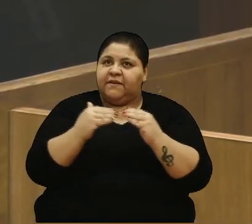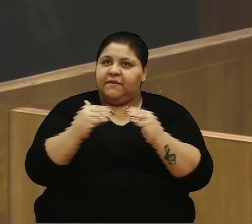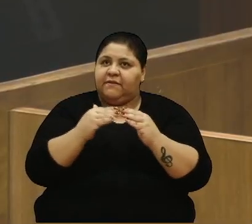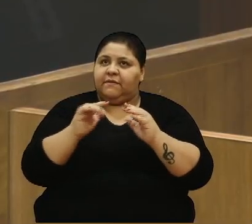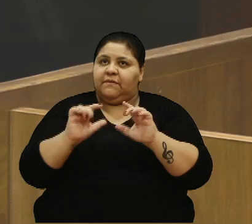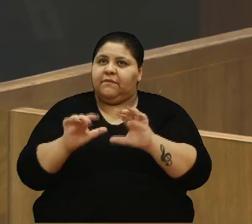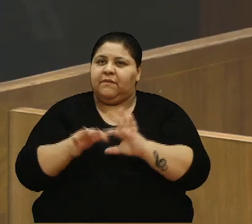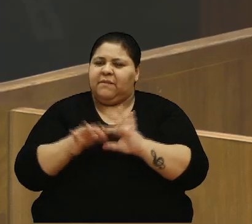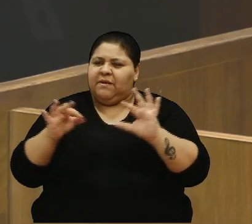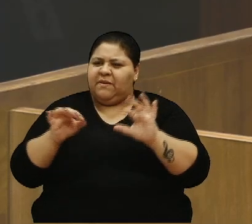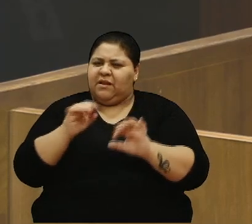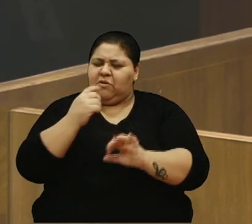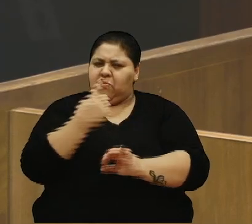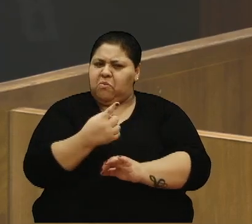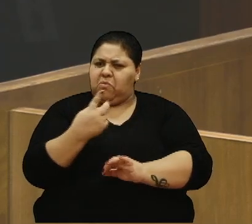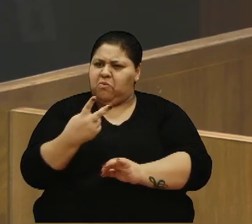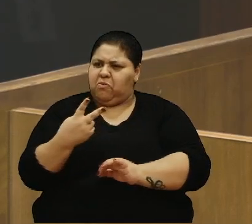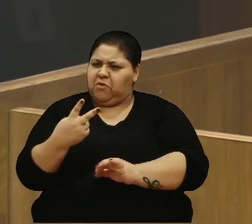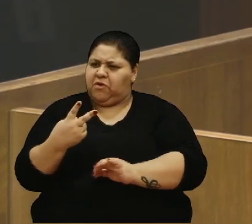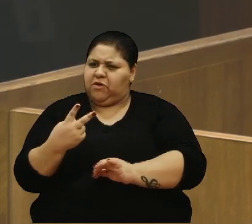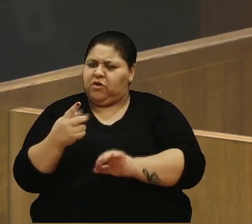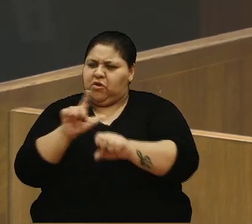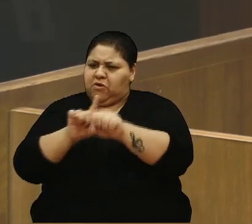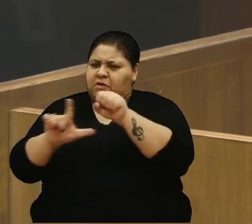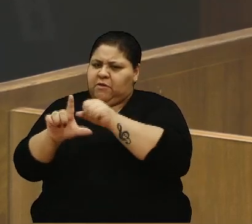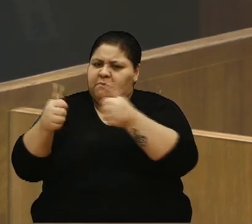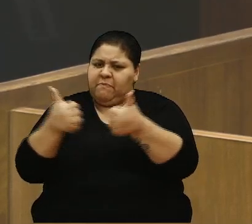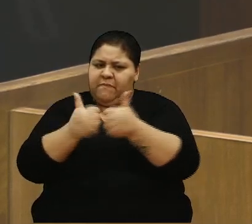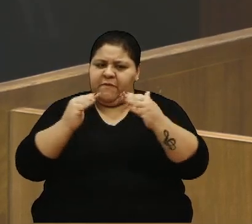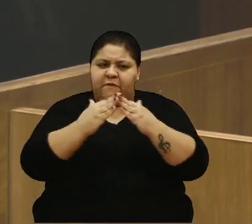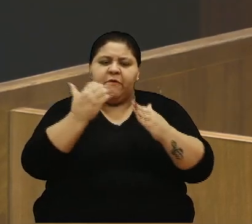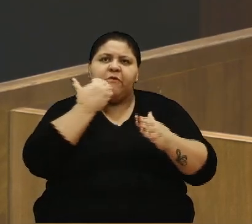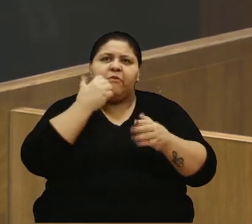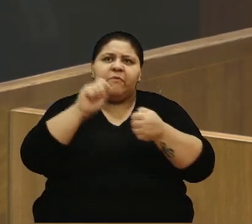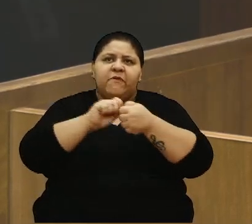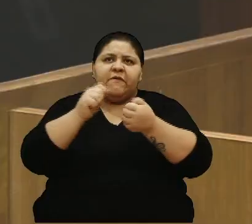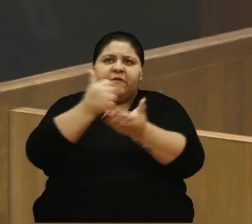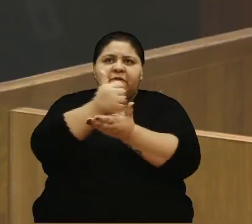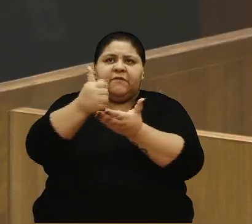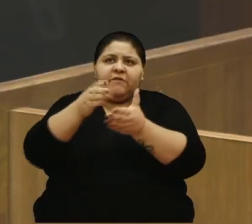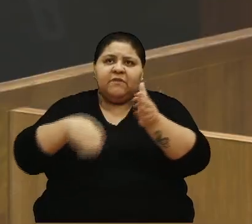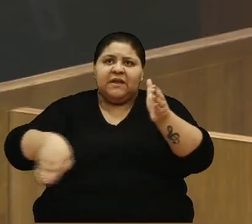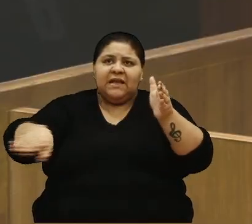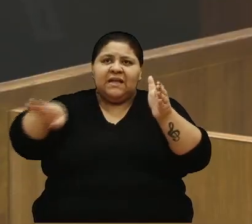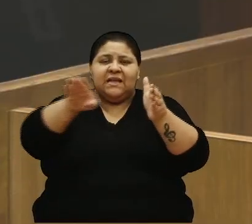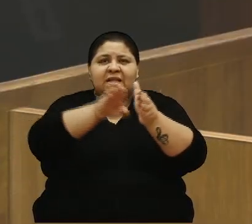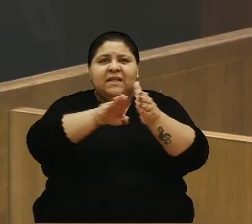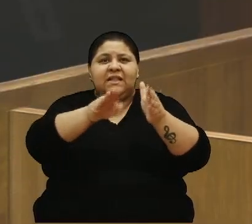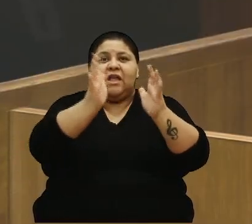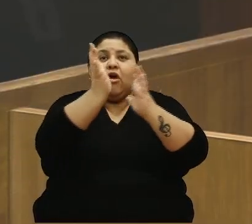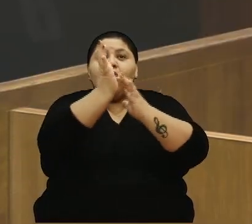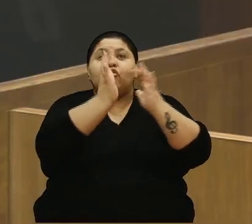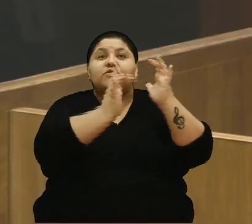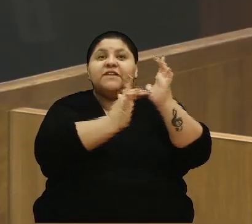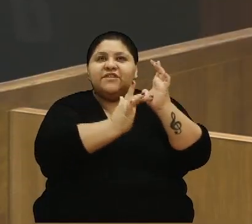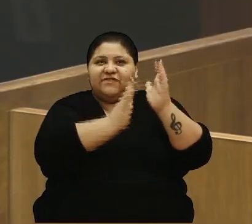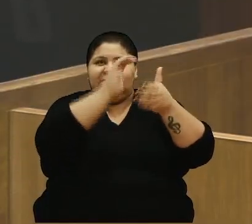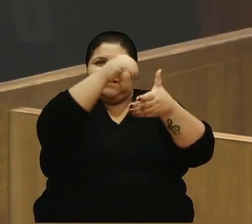desapropriar 1 ou 2 lotes ali perto da Casa de Pedra, para fazer a base do teleférico até o Cristo, lá nos pavilhões da Festa da